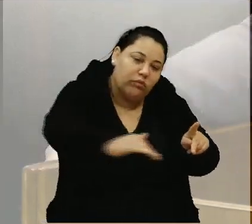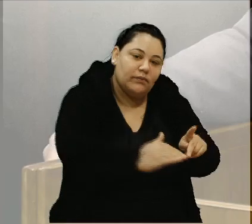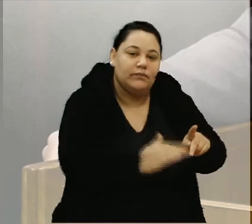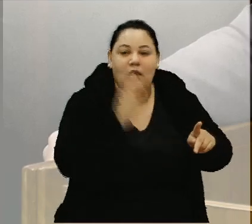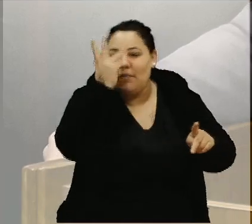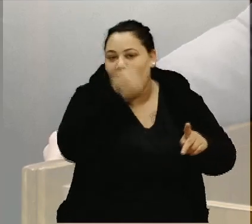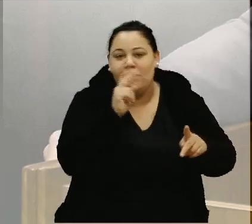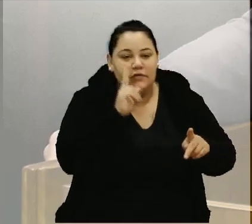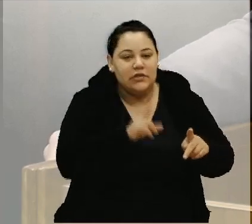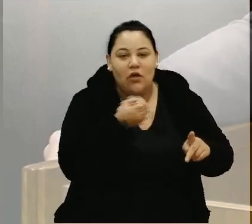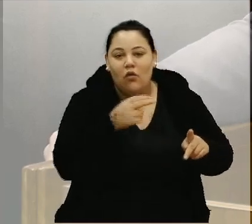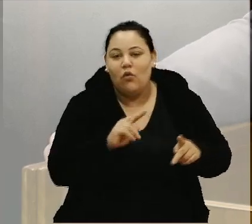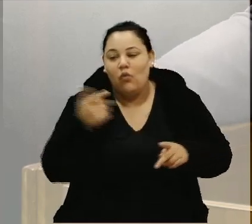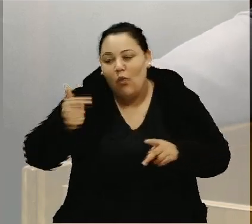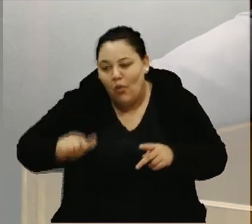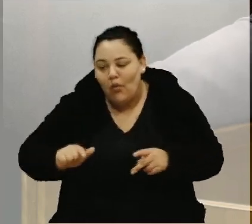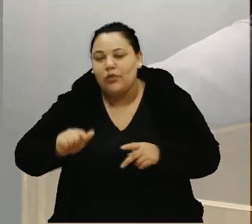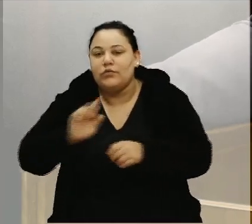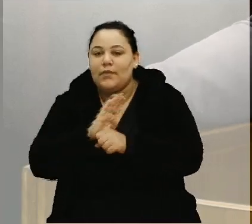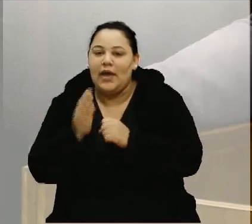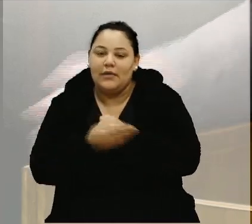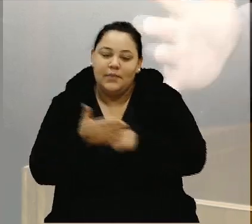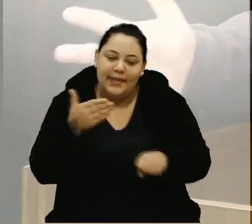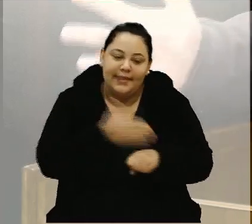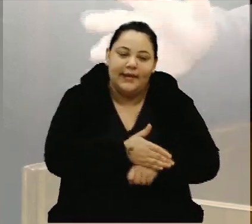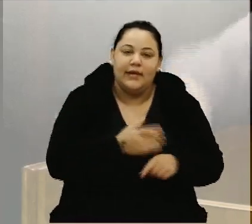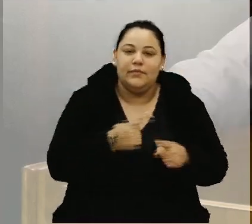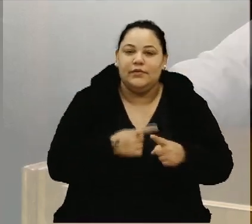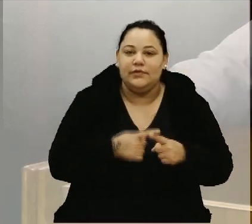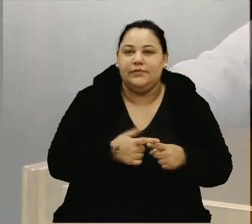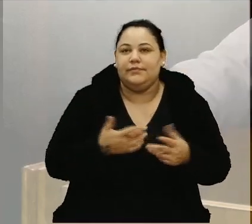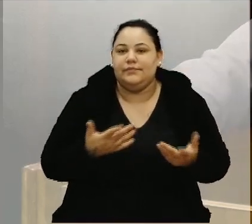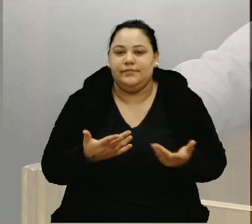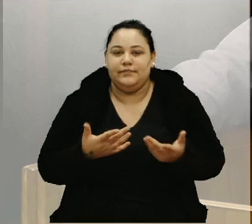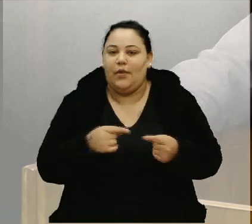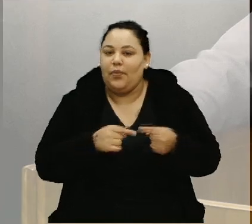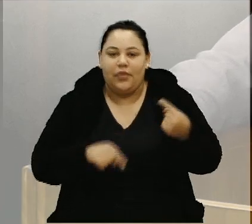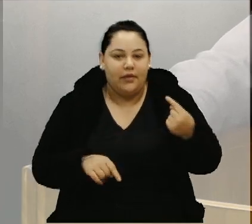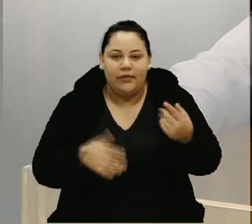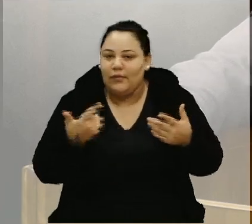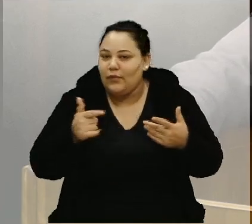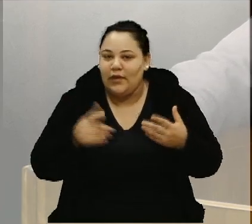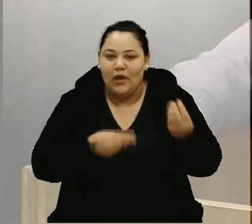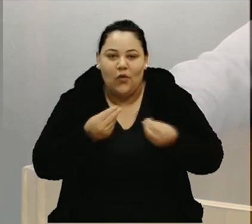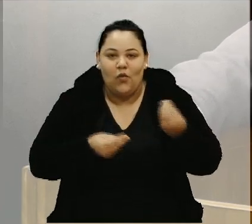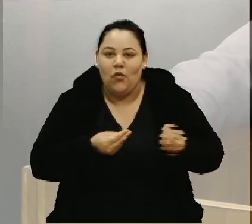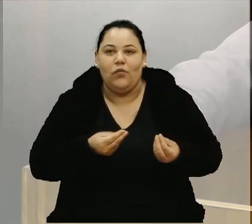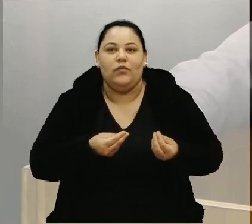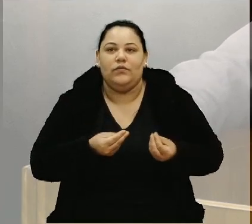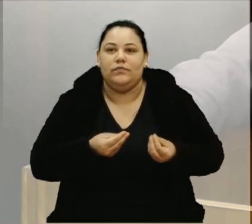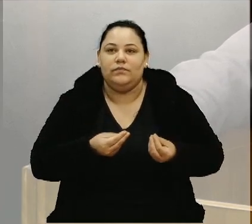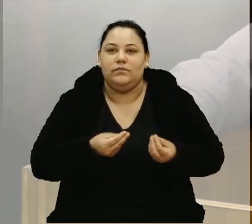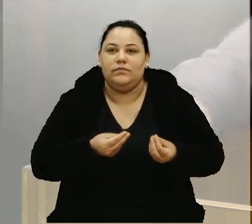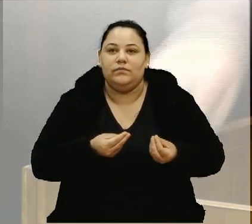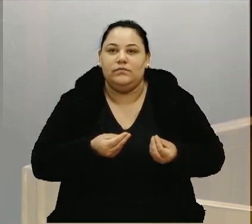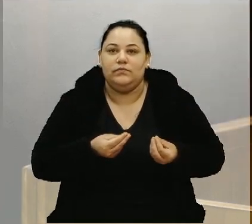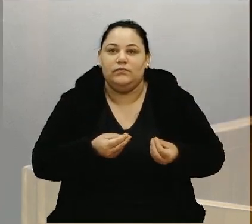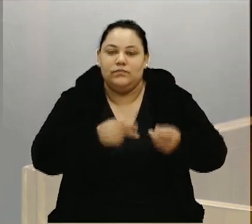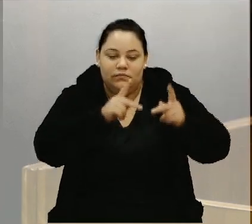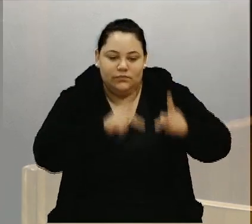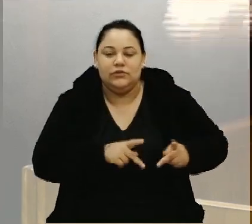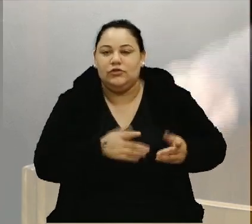pelo Vila Verde para entrar no bairro. Sem expectativa. Não dá. Não tem justificativa para as